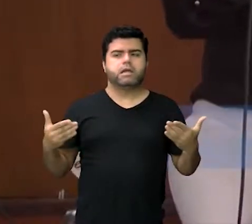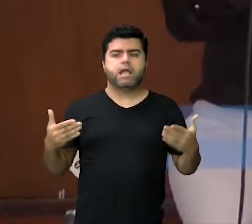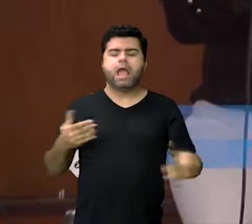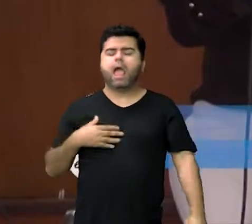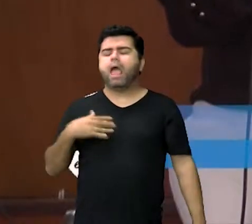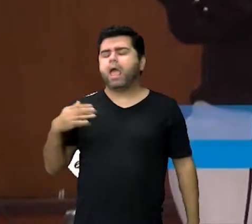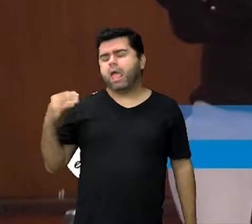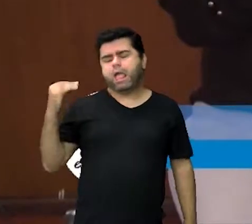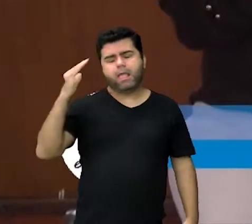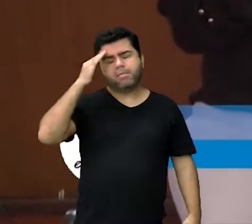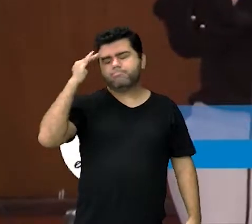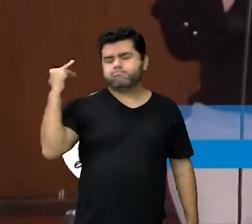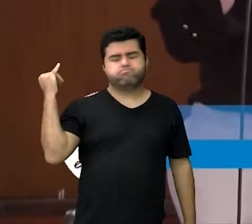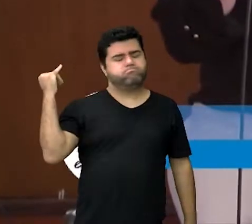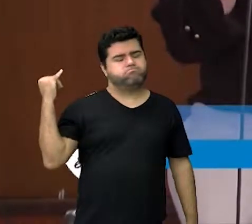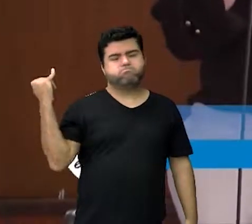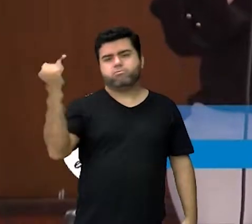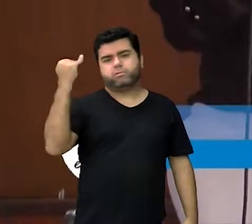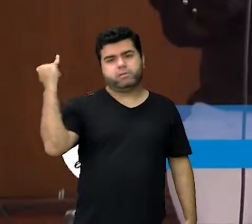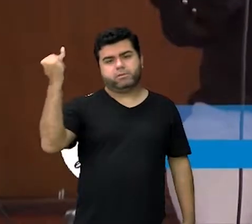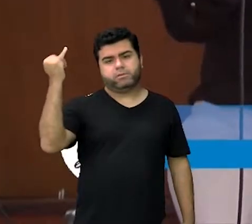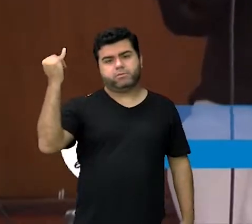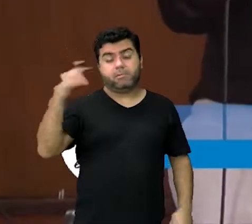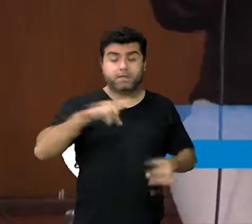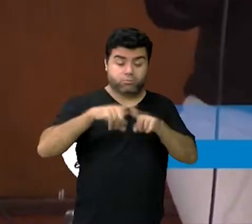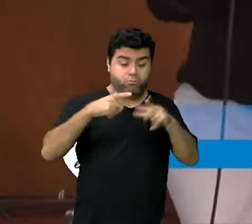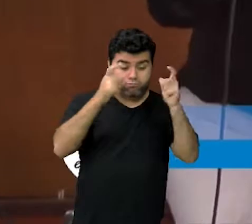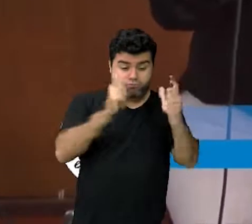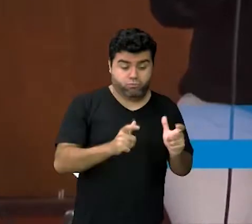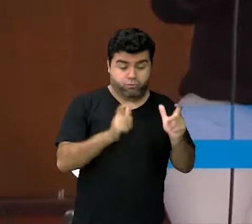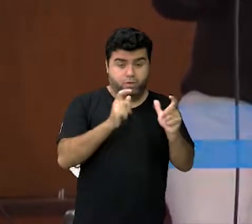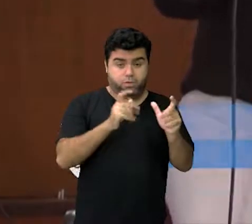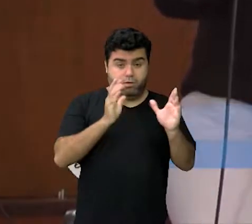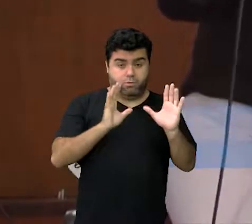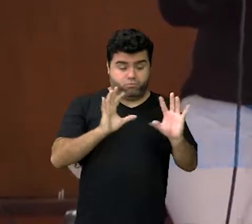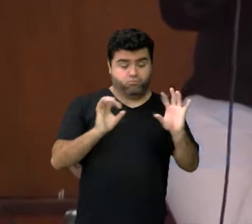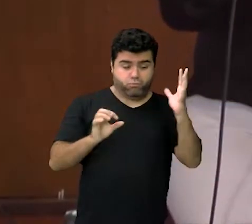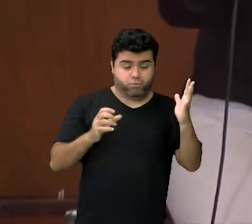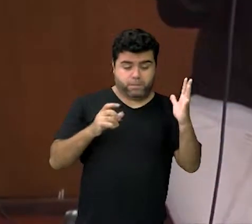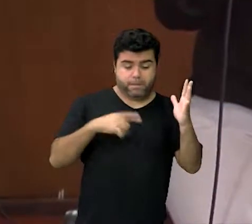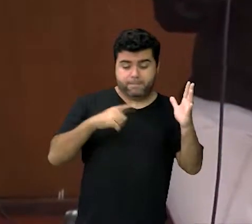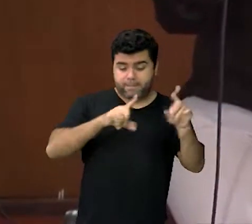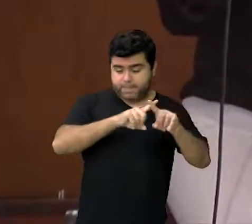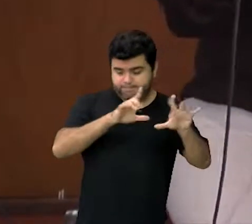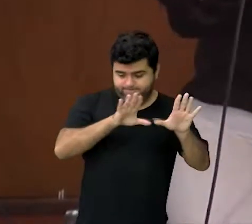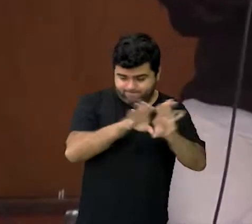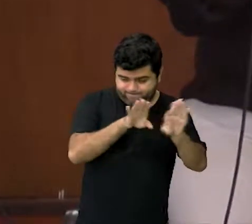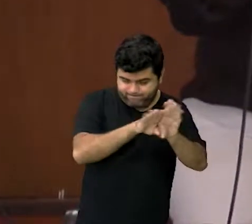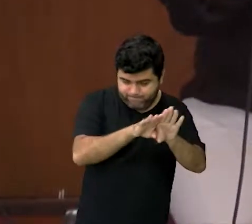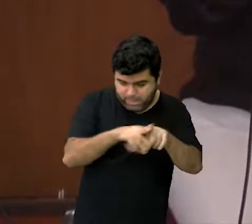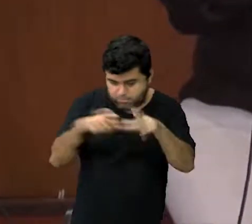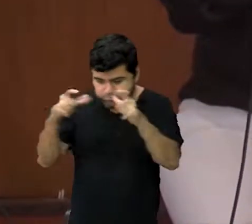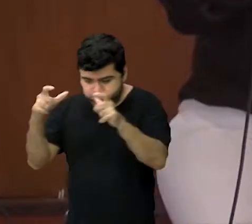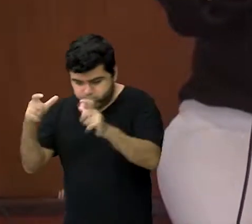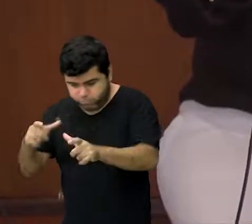um aspecto da situação. Mas daí eu trago também um outro aspecto,